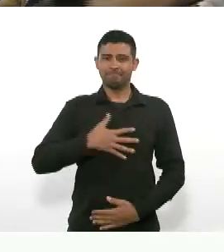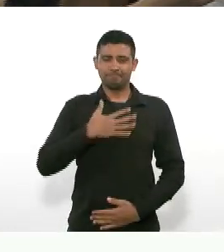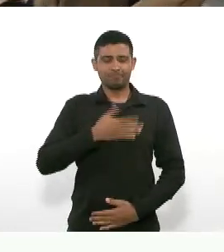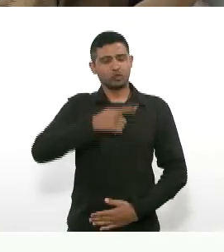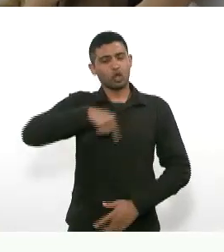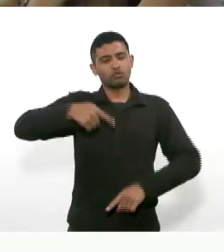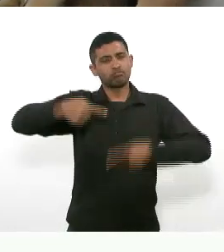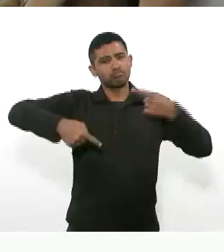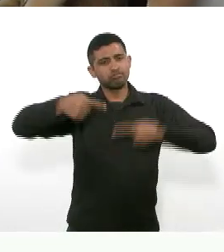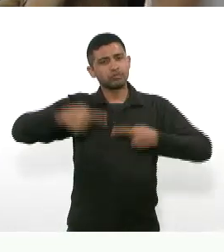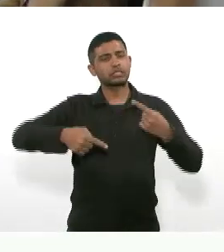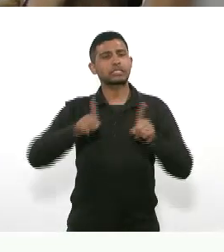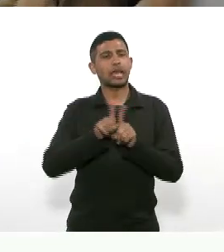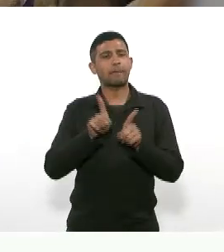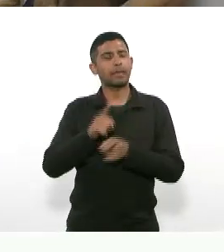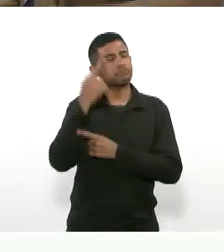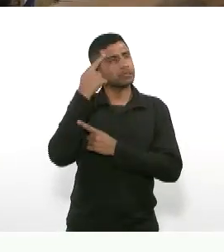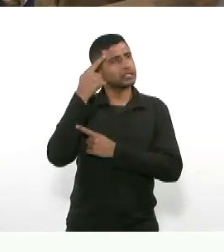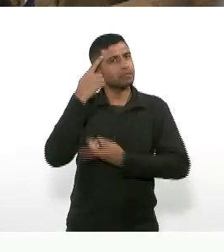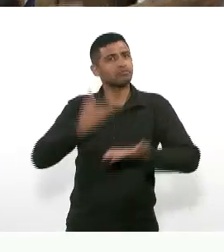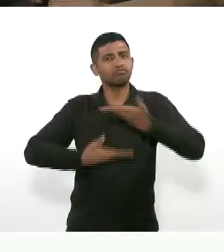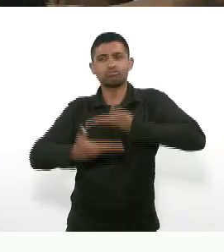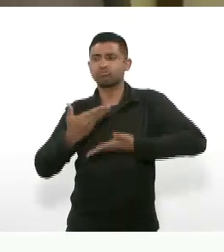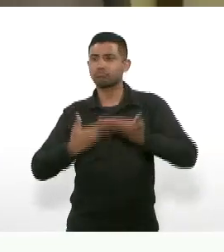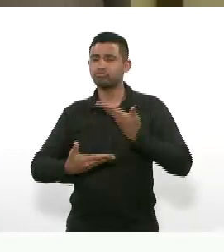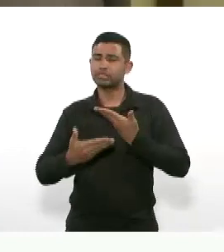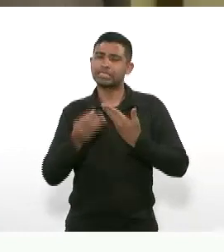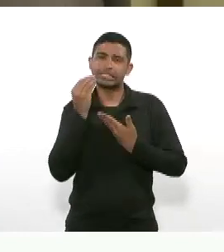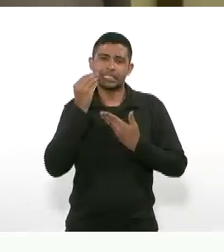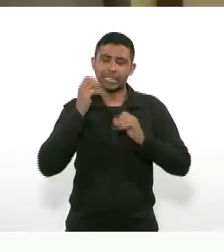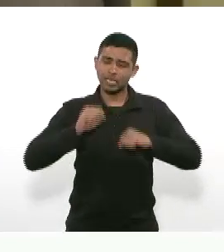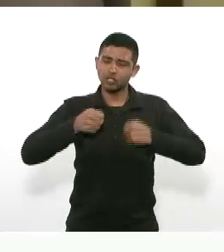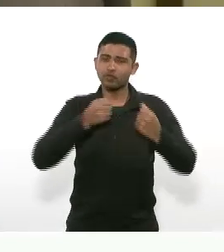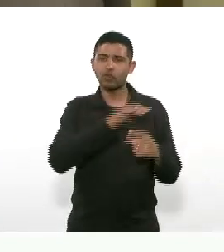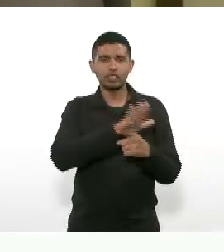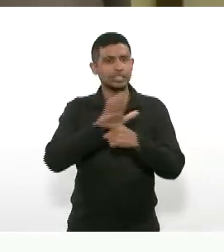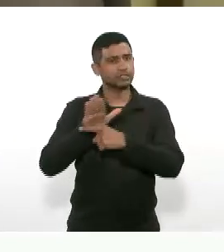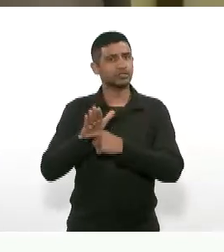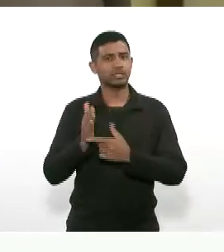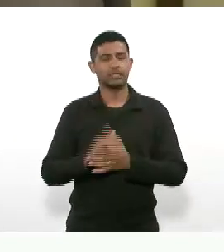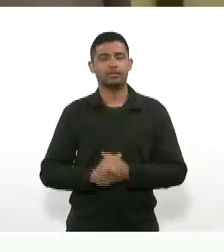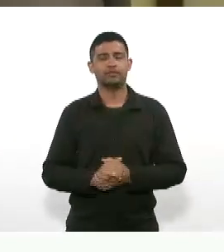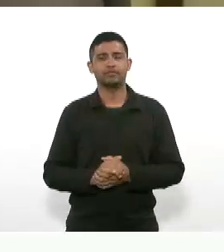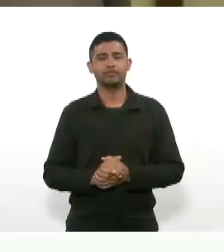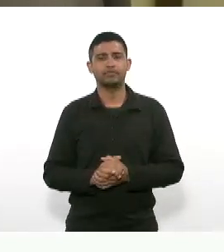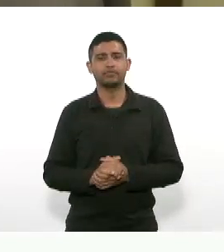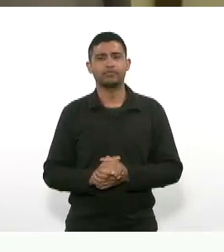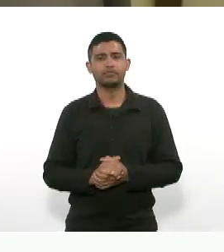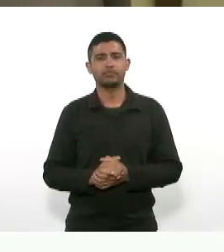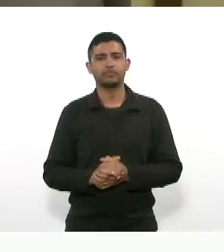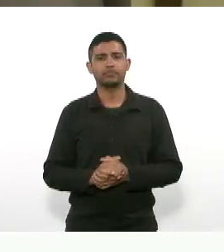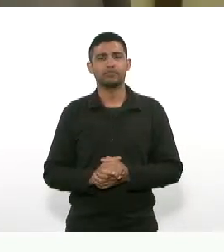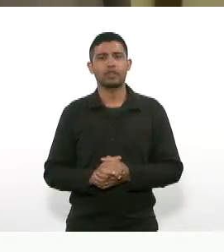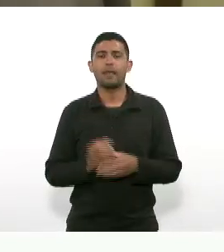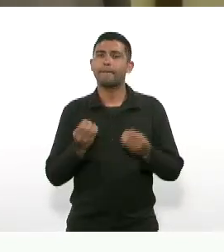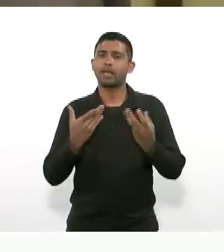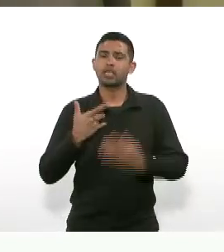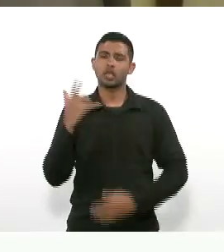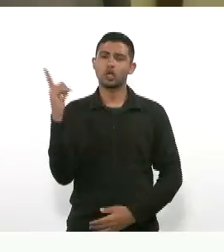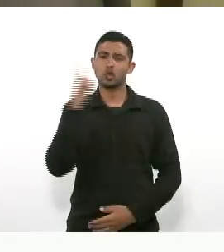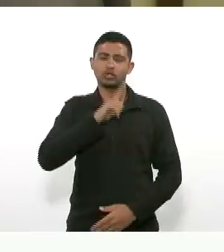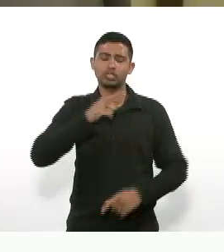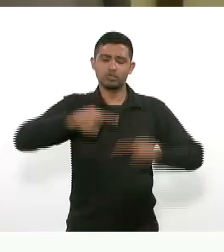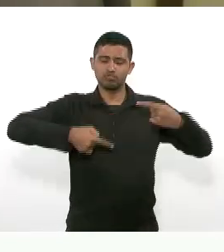discutir, trocar ideias e tentar colaborar dentro do possível em relação a estabelecer uma